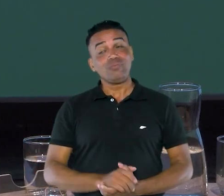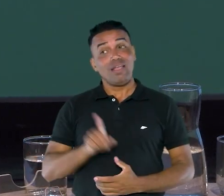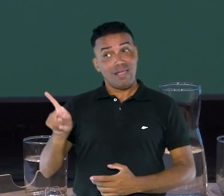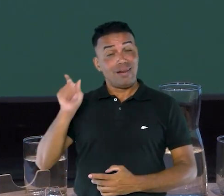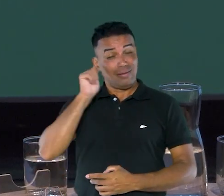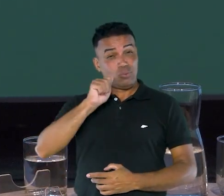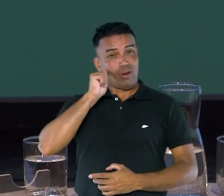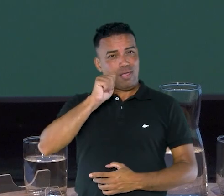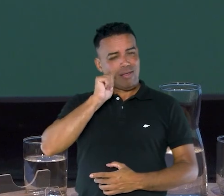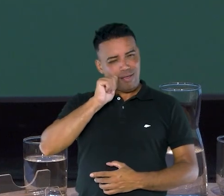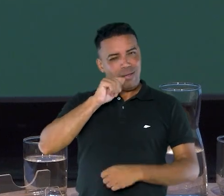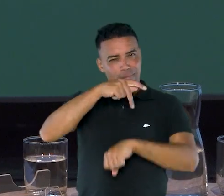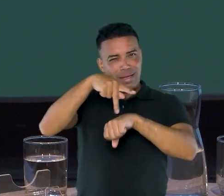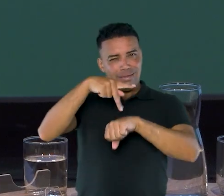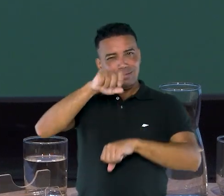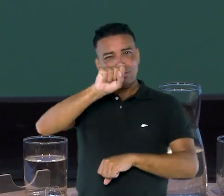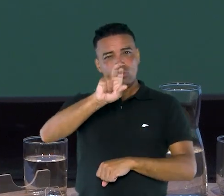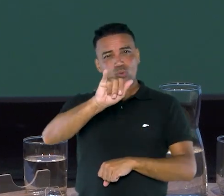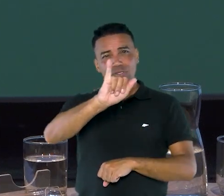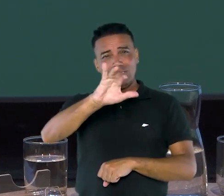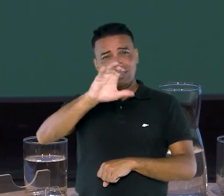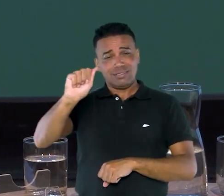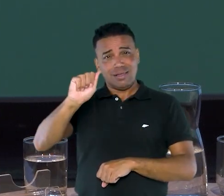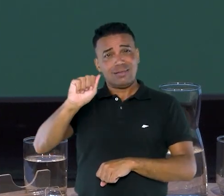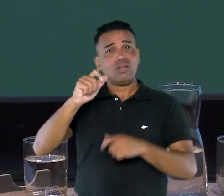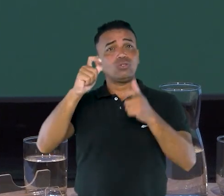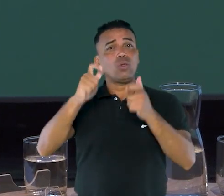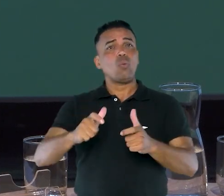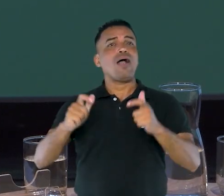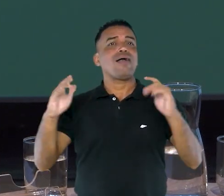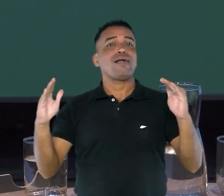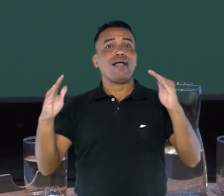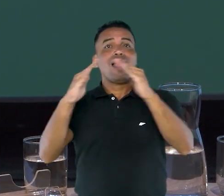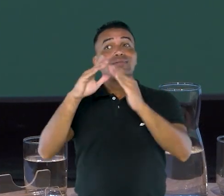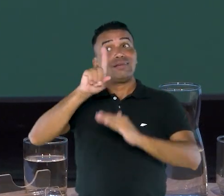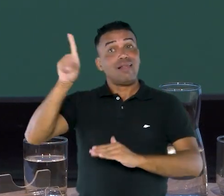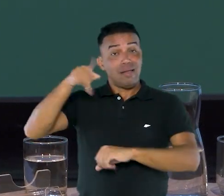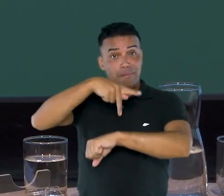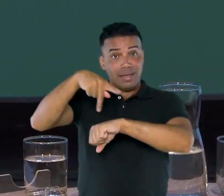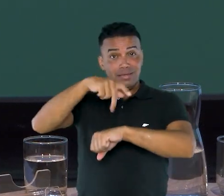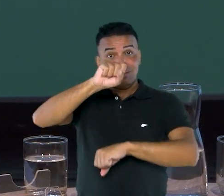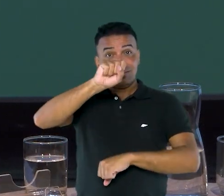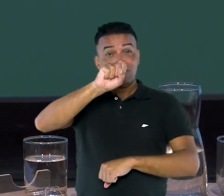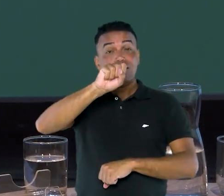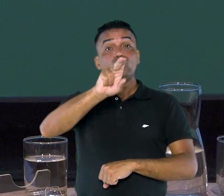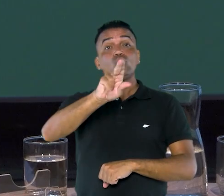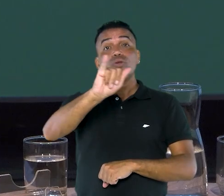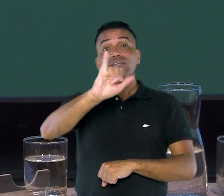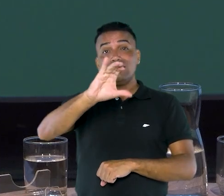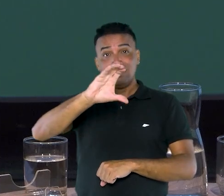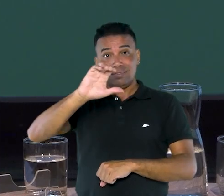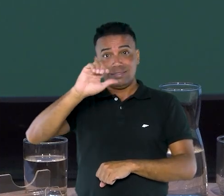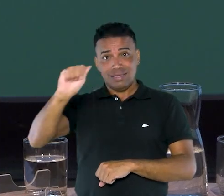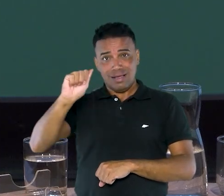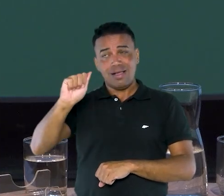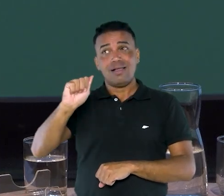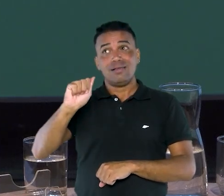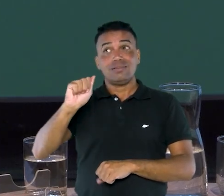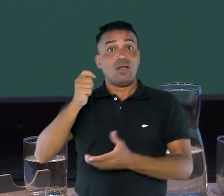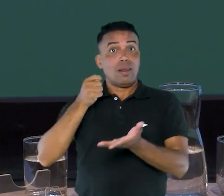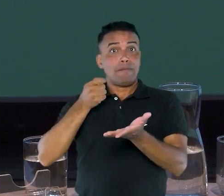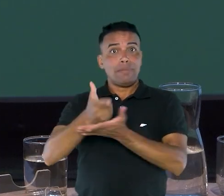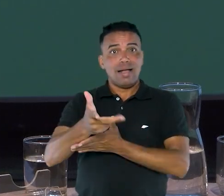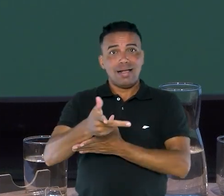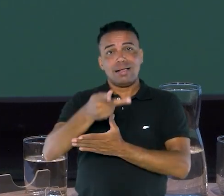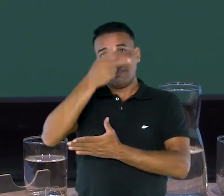aí ela tem uma residência artística na Suíça, ela tem uma casa e ela dá bolsas e paga